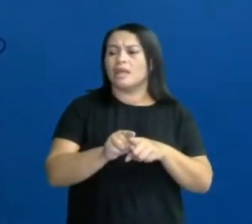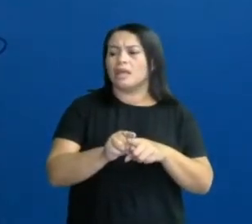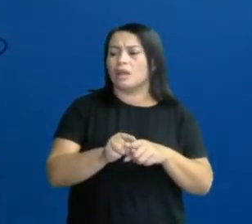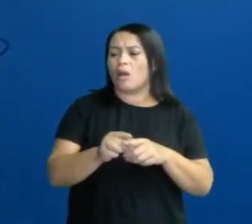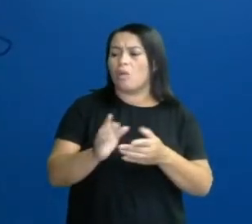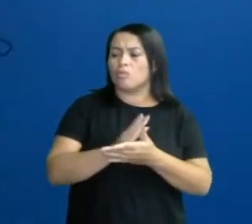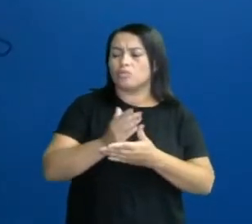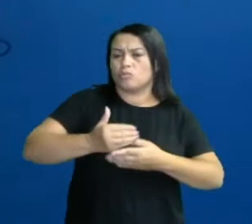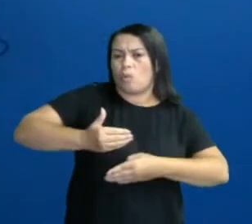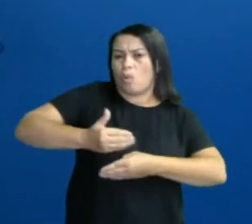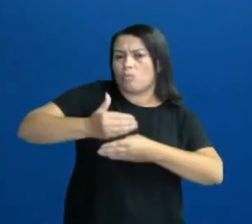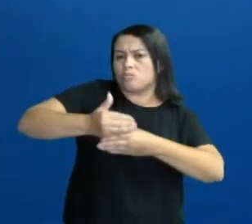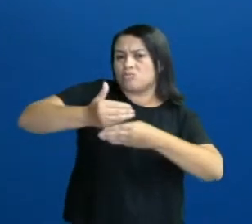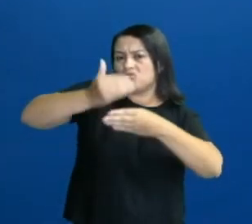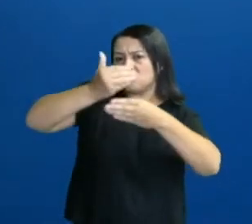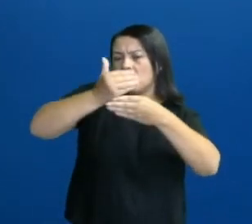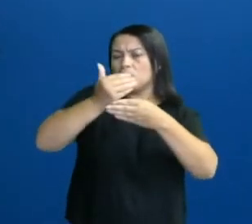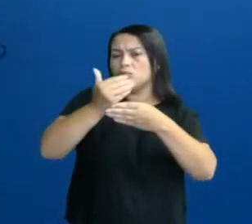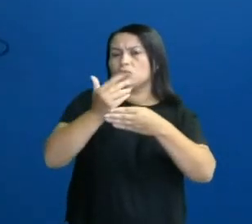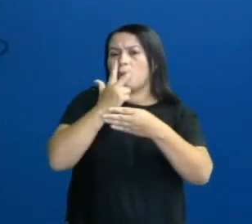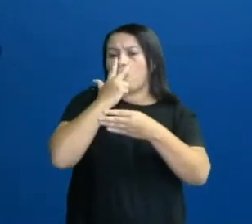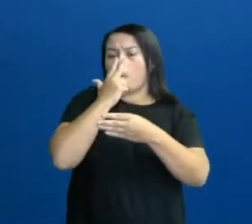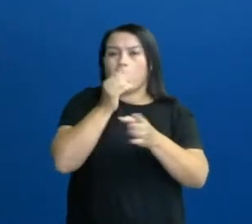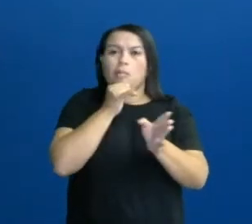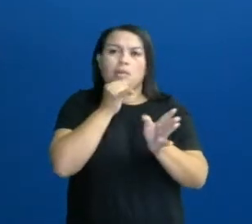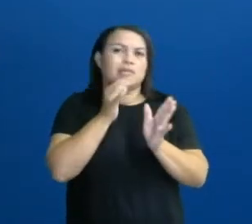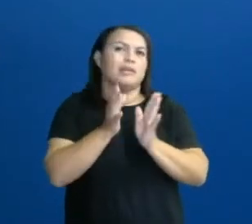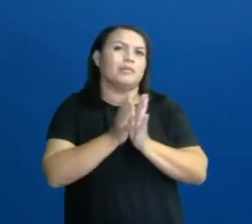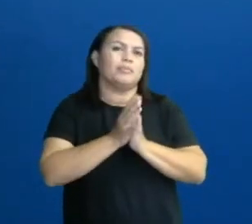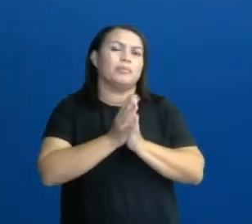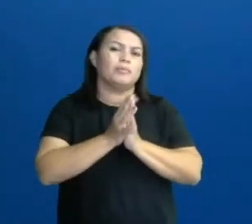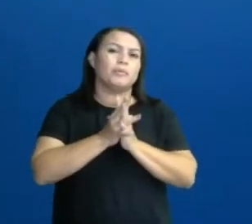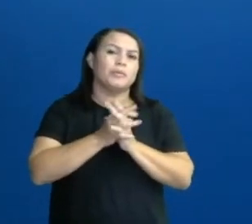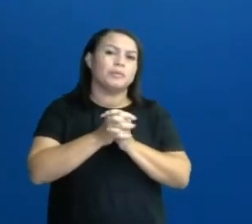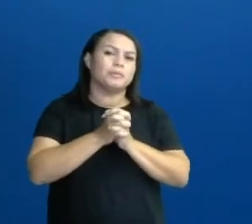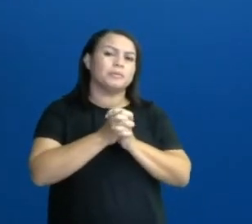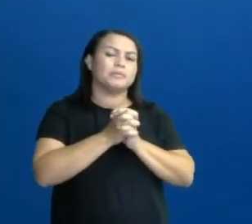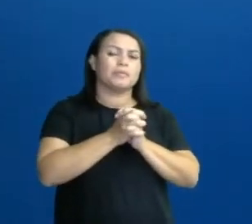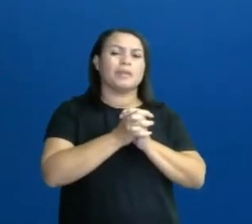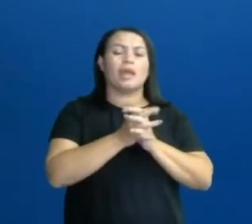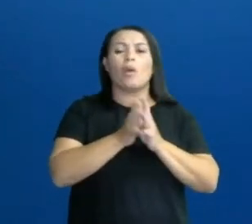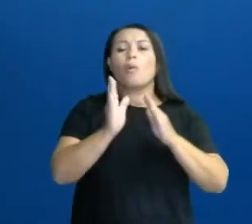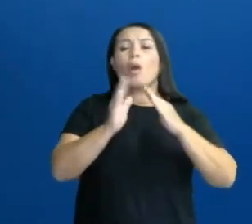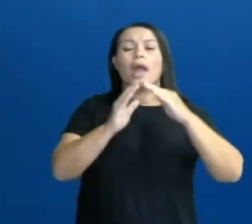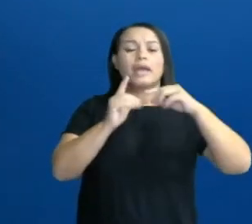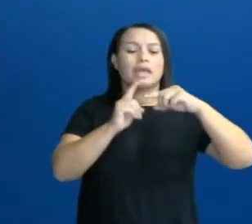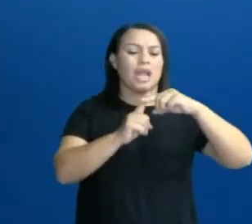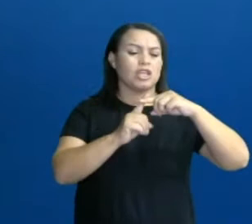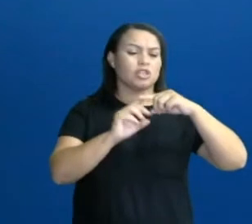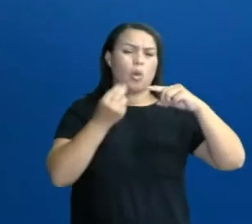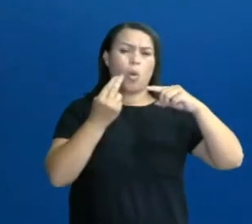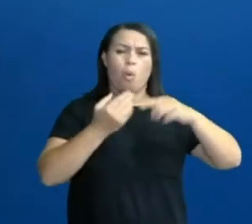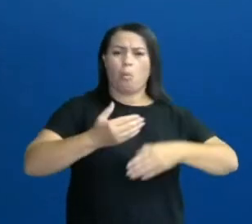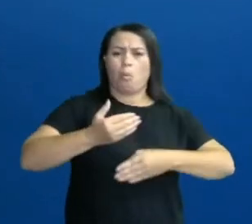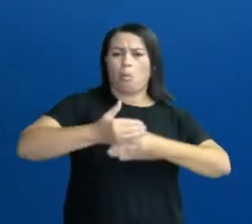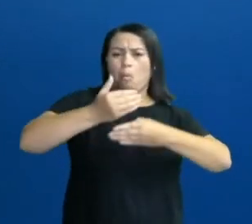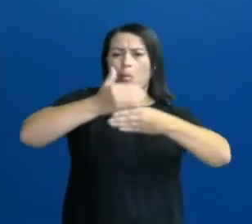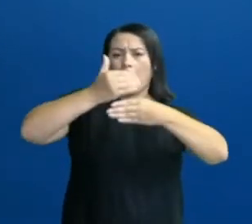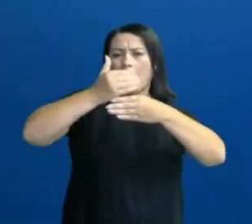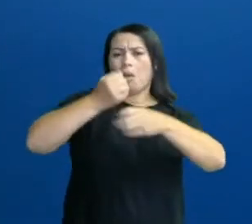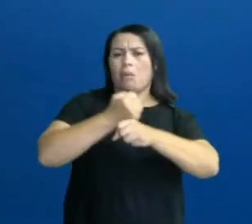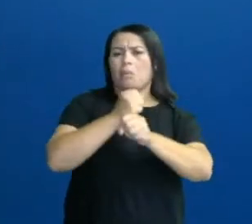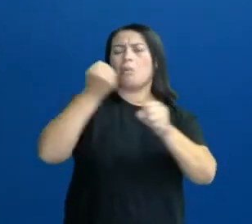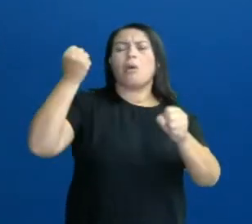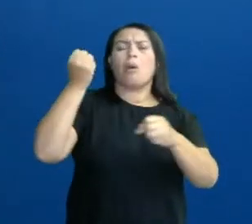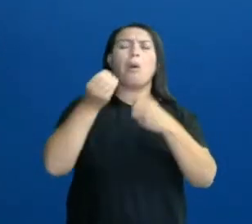na realidade, né? Você, por exemplo, não vai botar uma igreja, se você for representar uma igreja ou um prédio, né, maior,